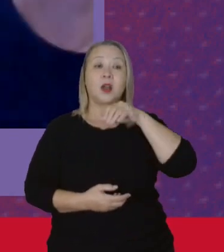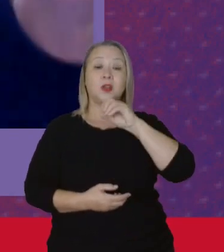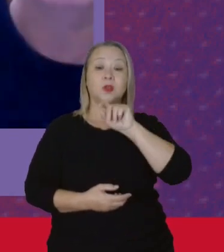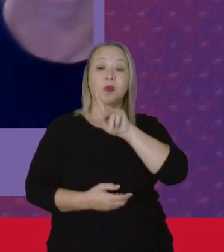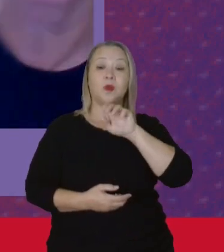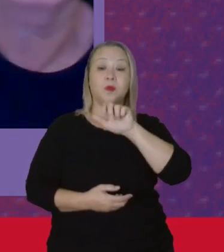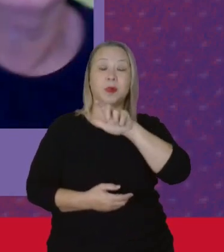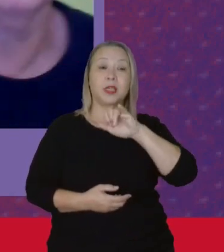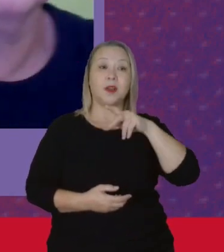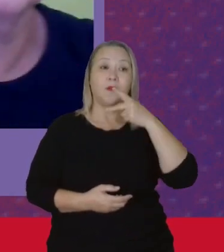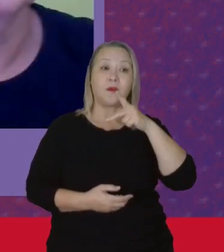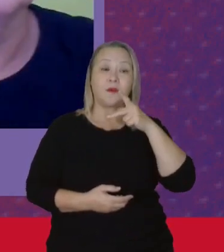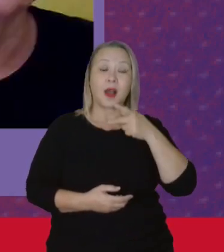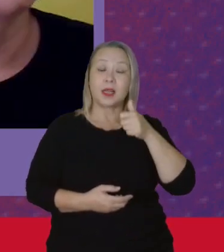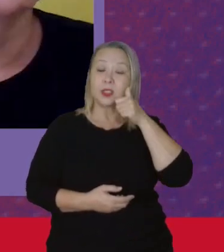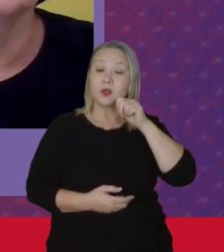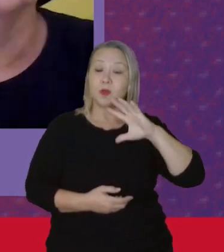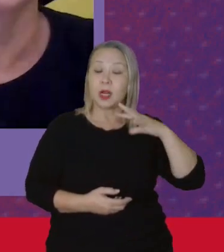mulheres trans e travestis.